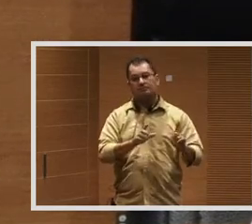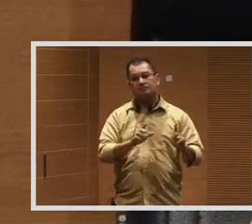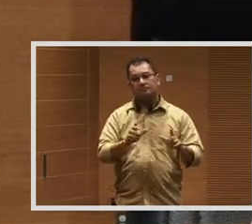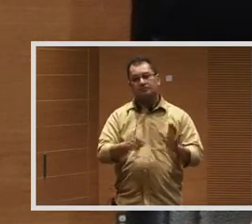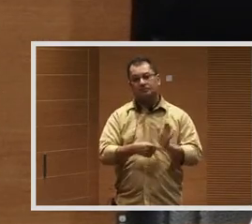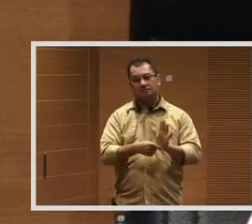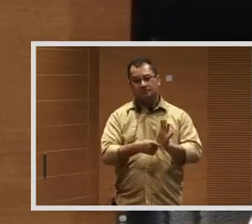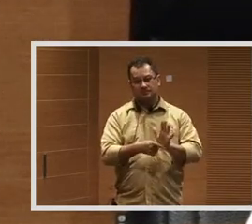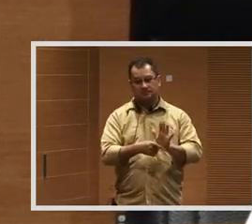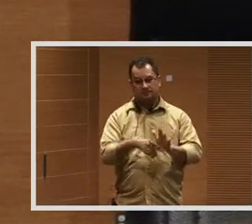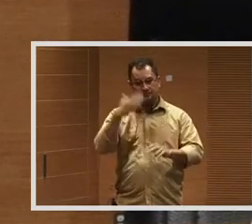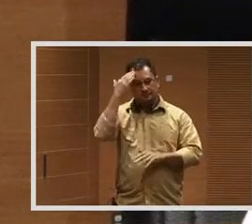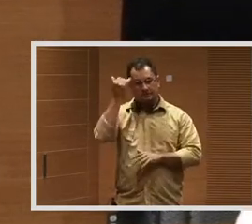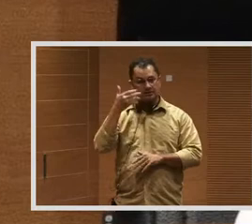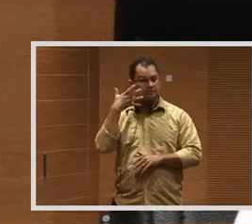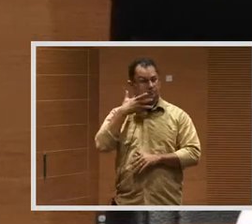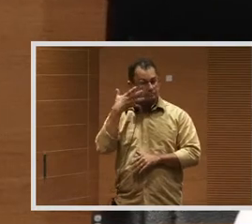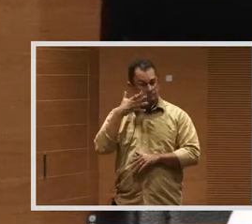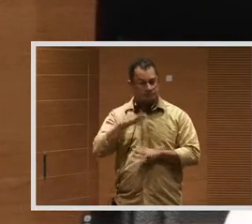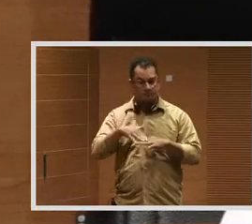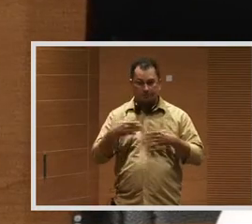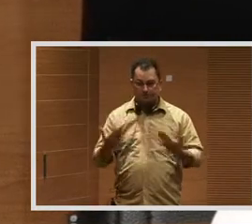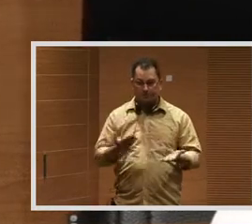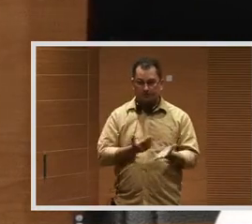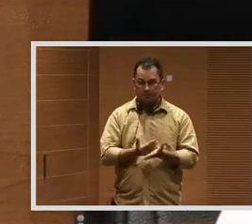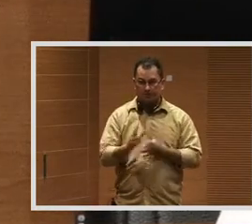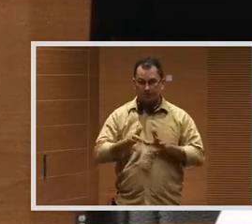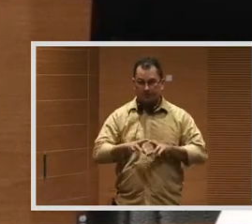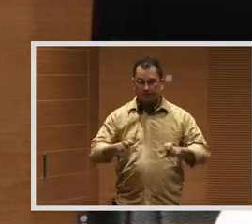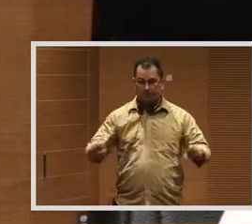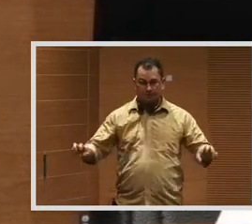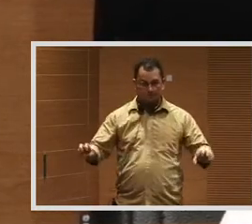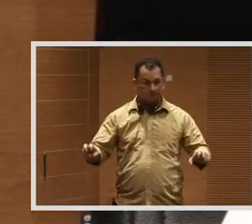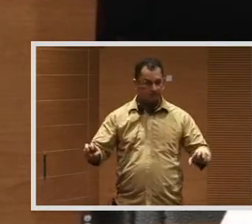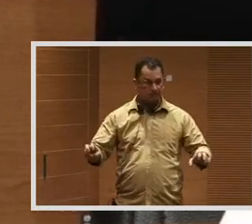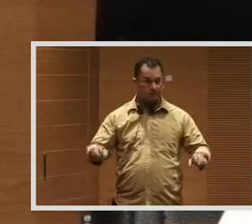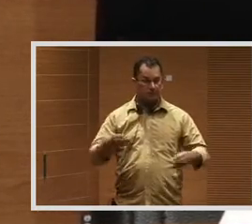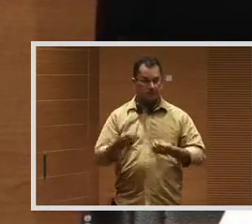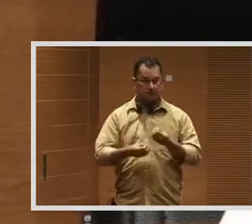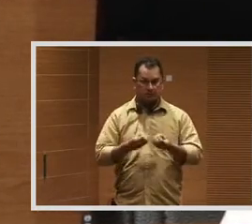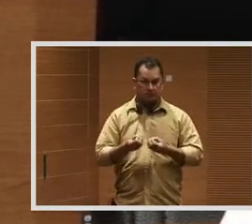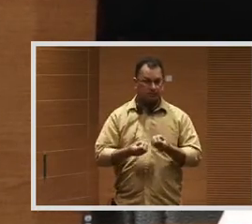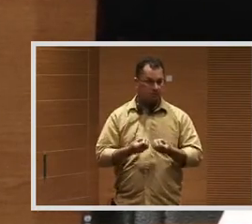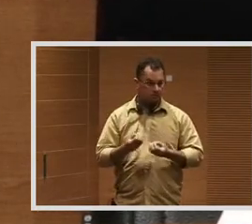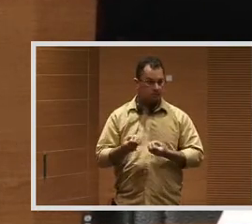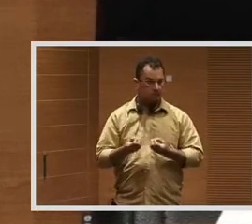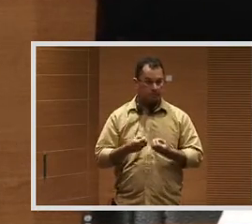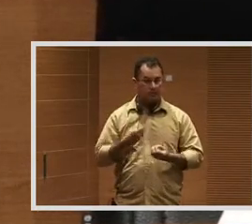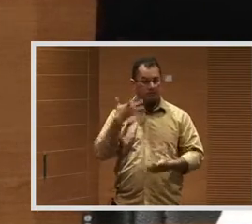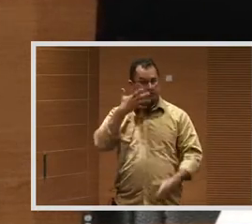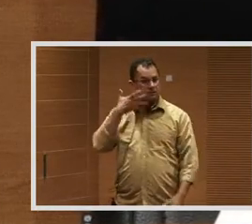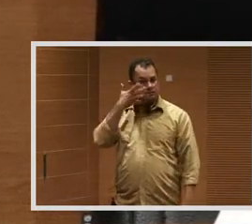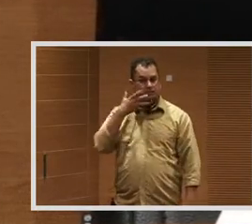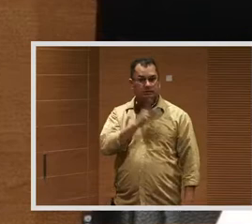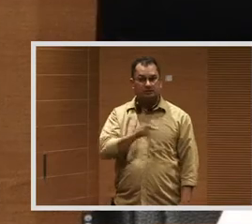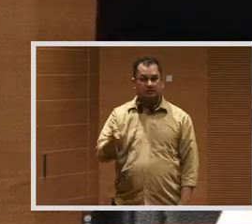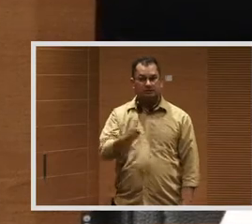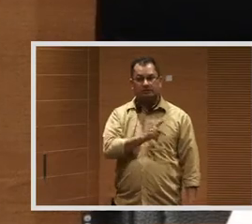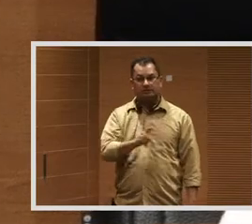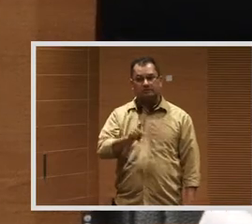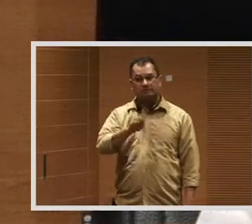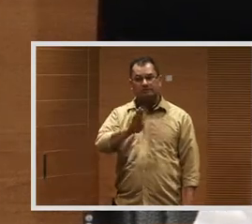bem? Então, nós vamos iniciar a mesa exatamente com o trabalho e com a fala da professora Bianca.